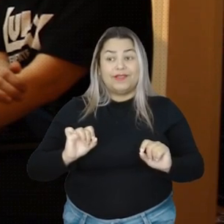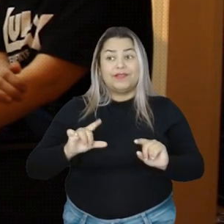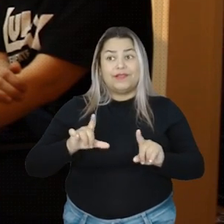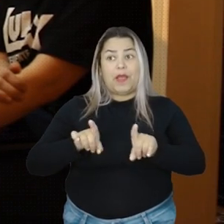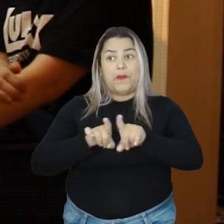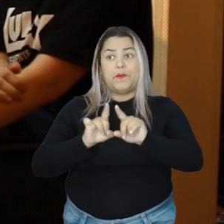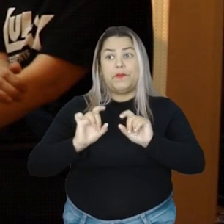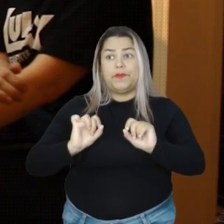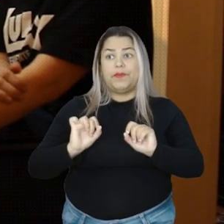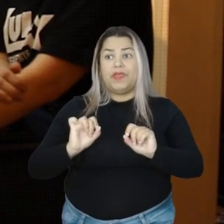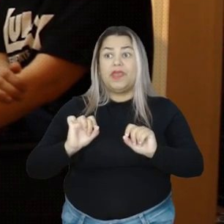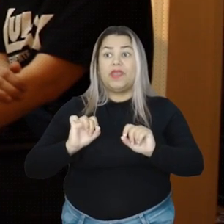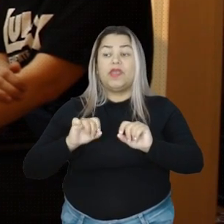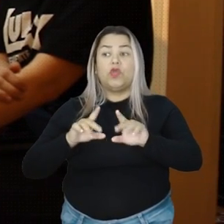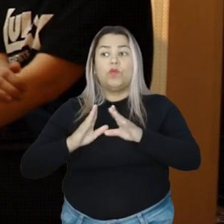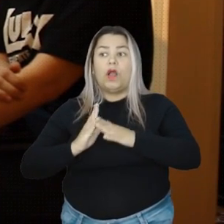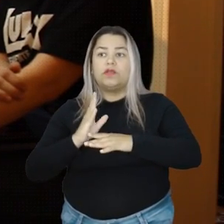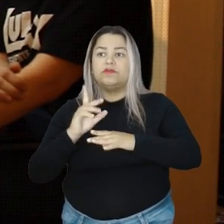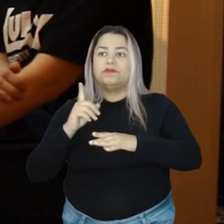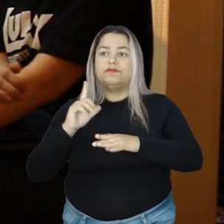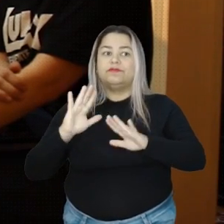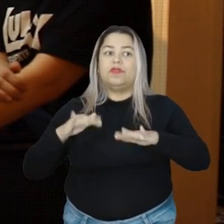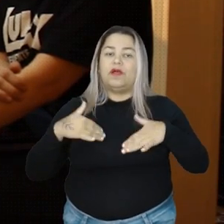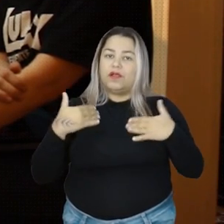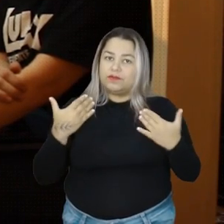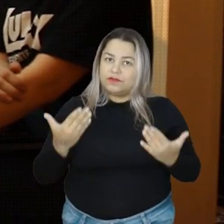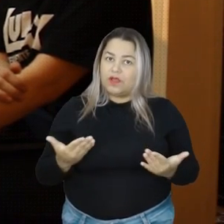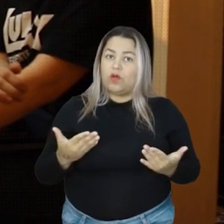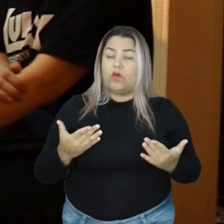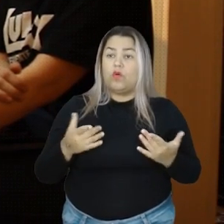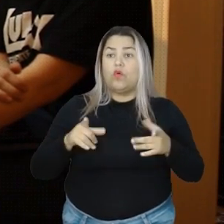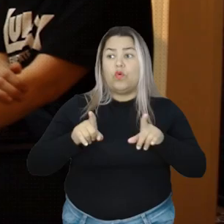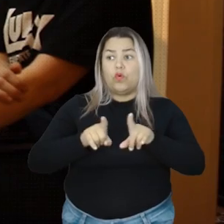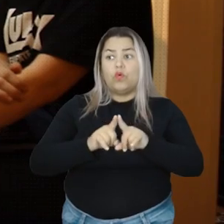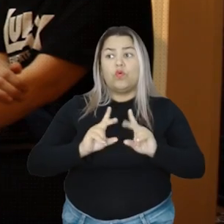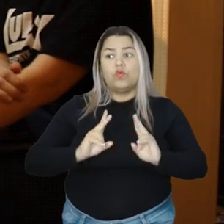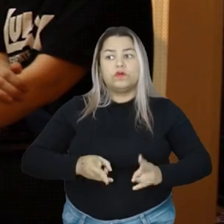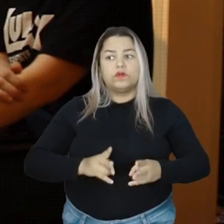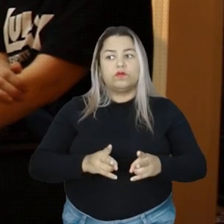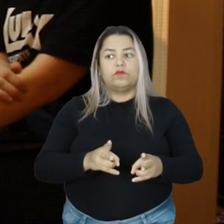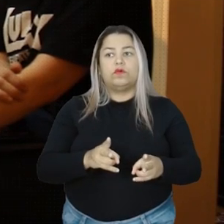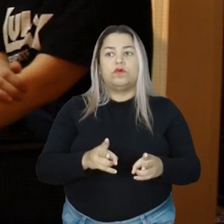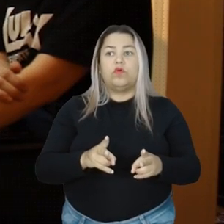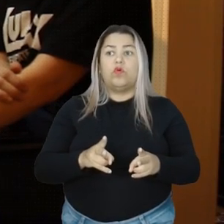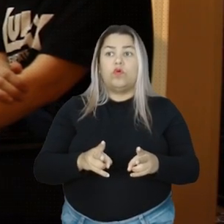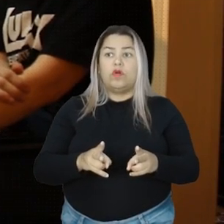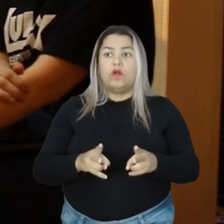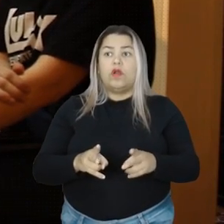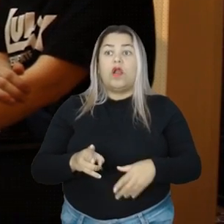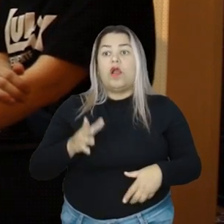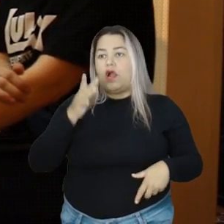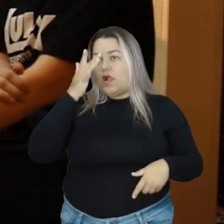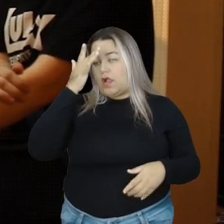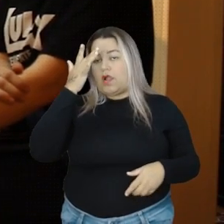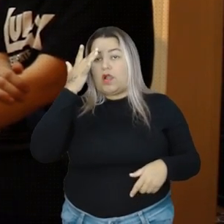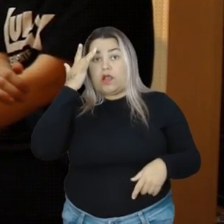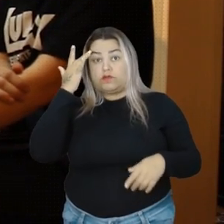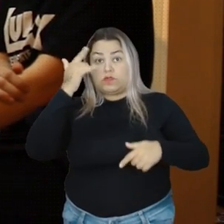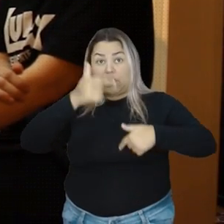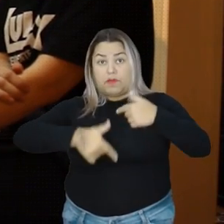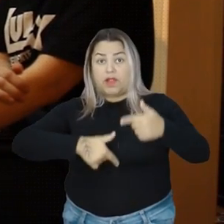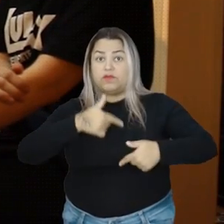Uhum. E eu passei, então fiquei de contínuo. Contínuo é o funcionário mais modesto de uma agência,